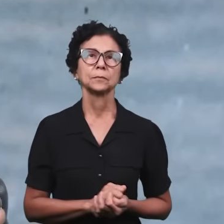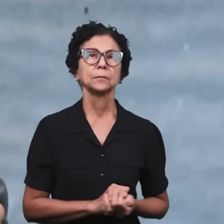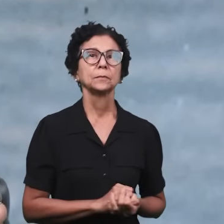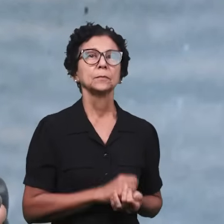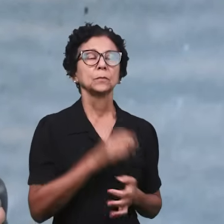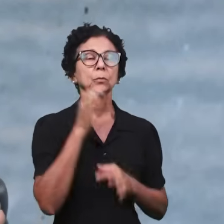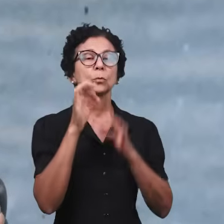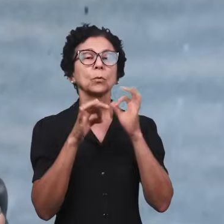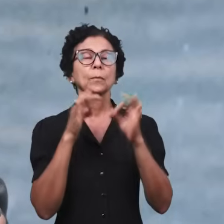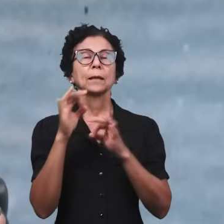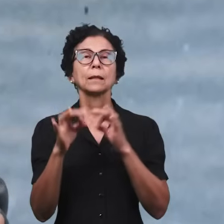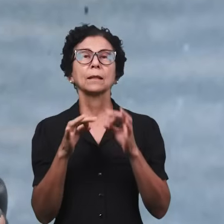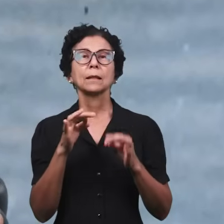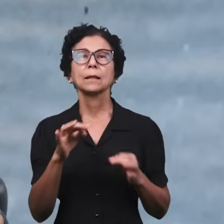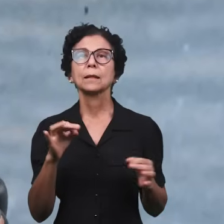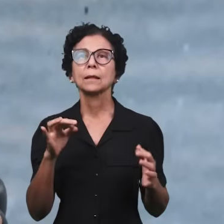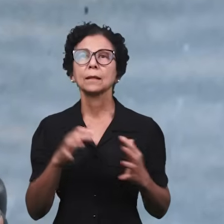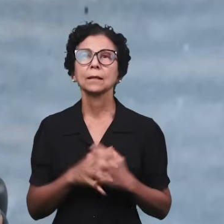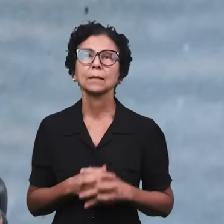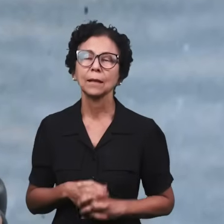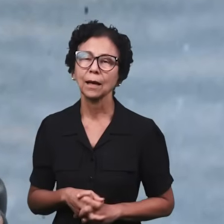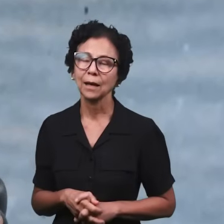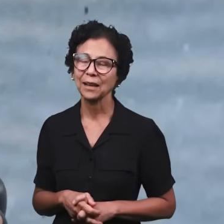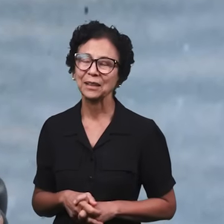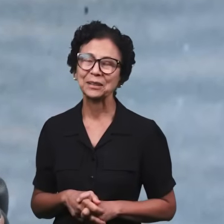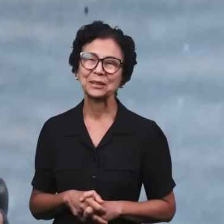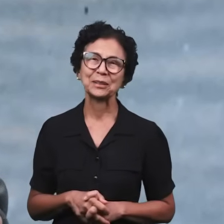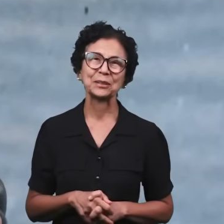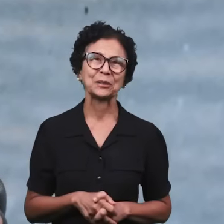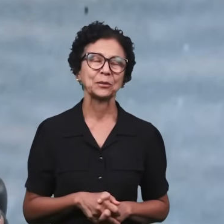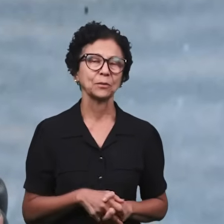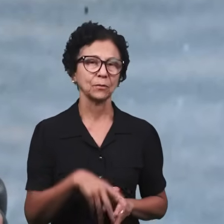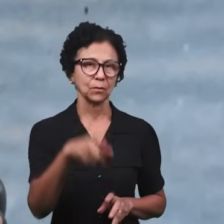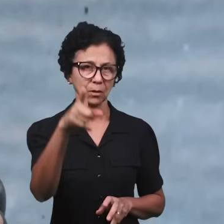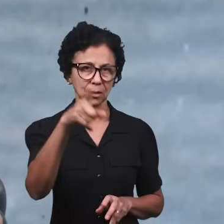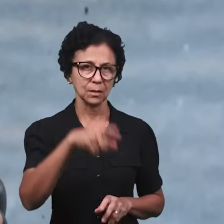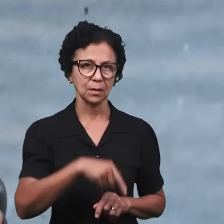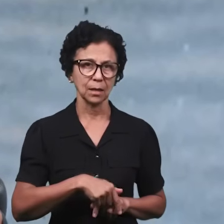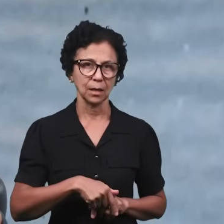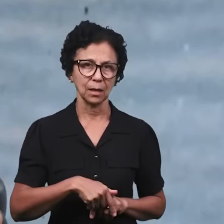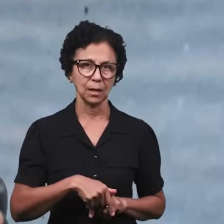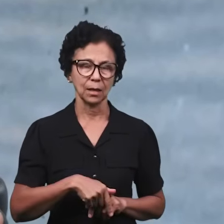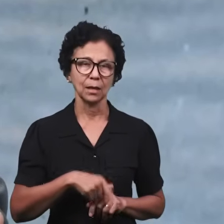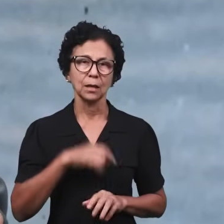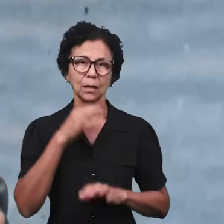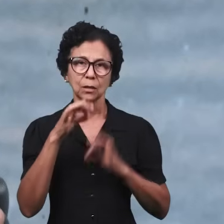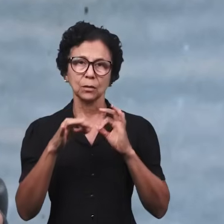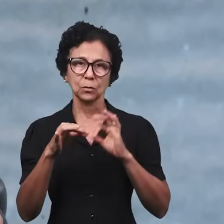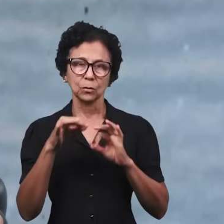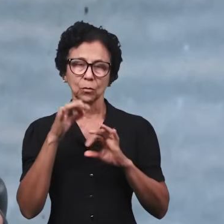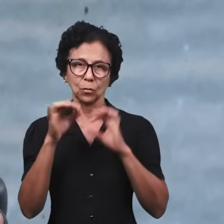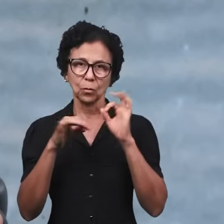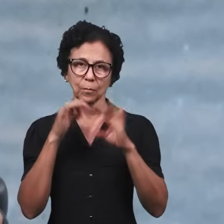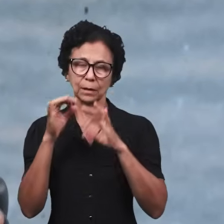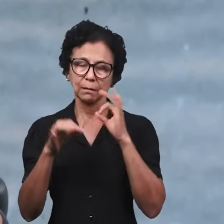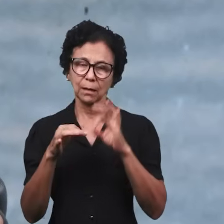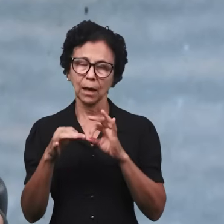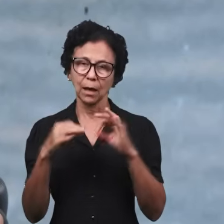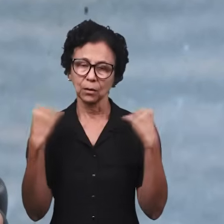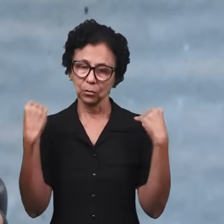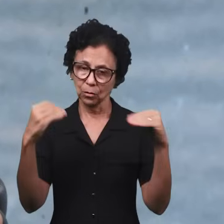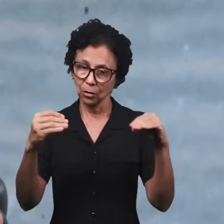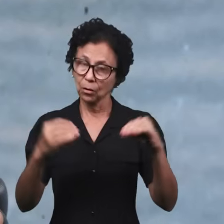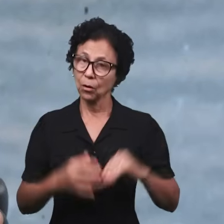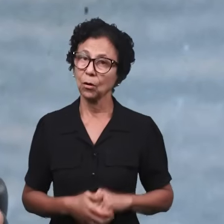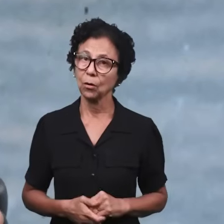fazendo que você ainda não escreveu nos comentários do programa de hoje? Vai lá, escreve uma mensagem, a gente vai escolher uma mensagem ali, quem sabe